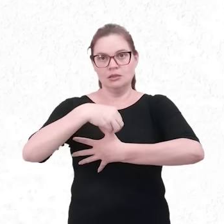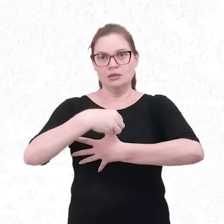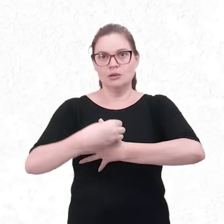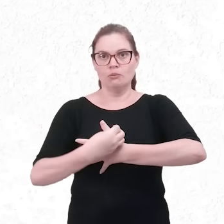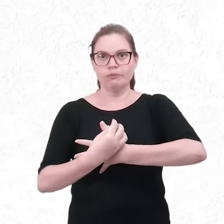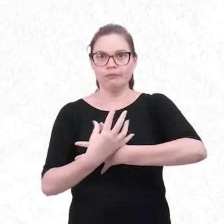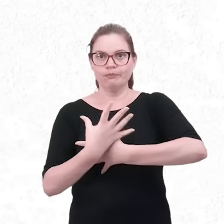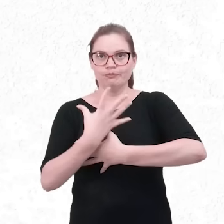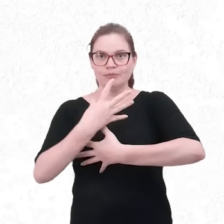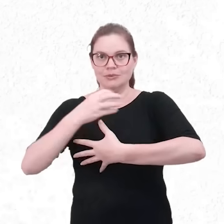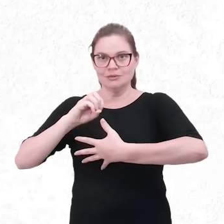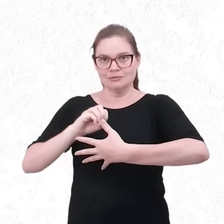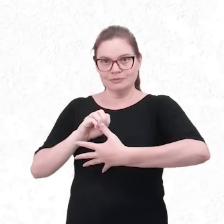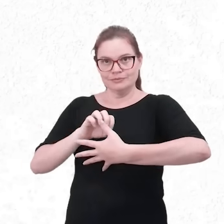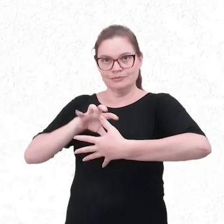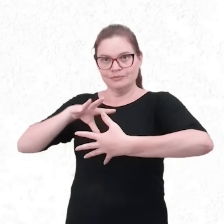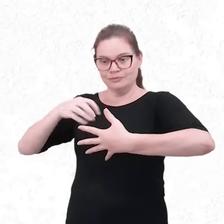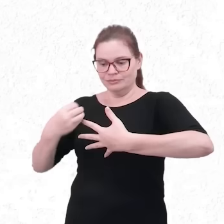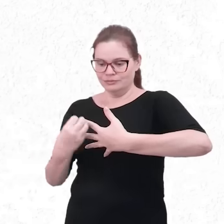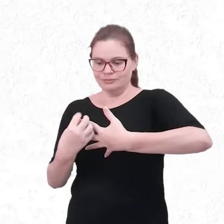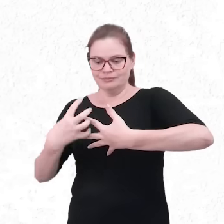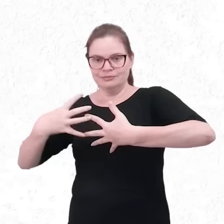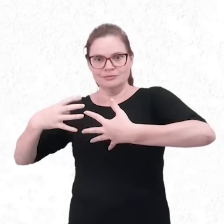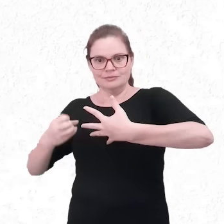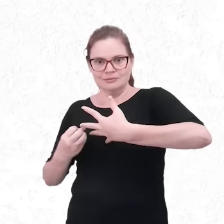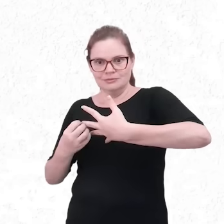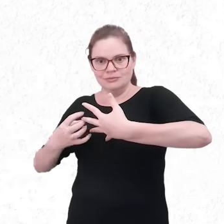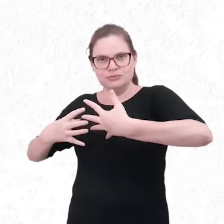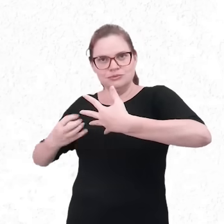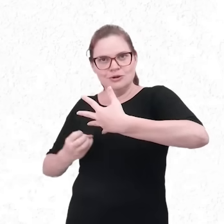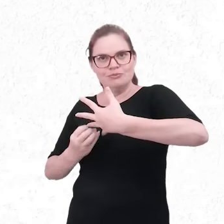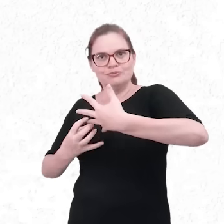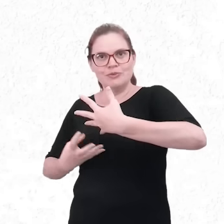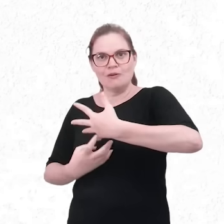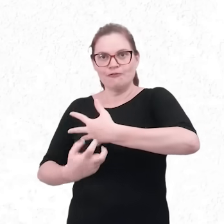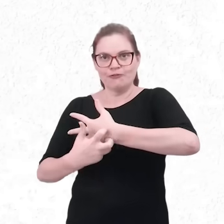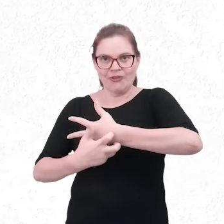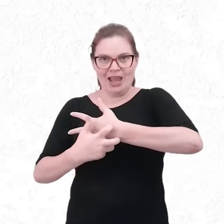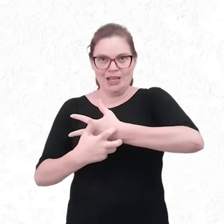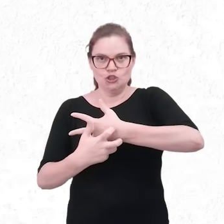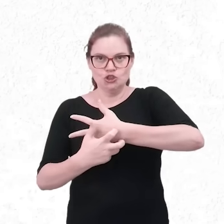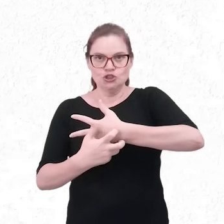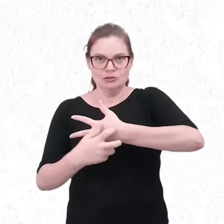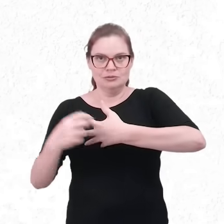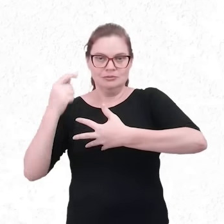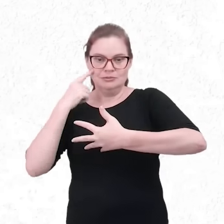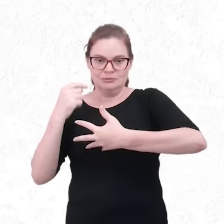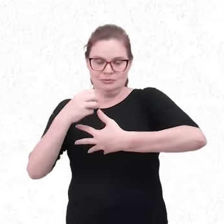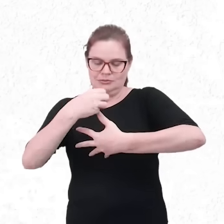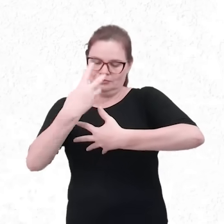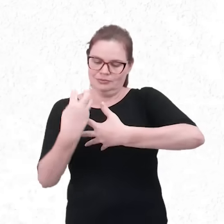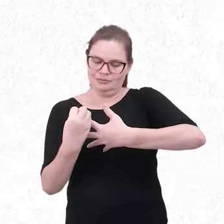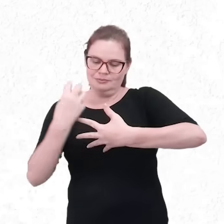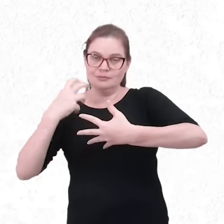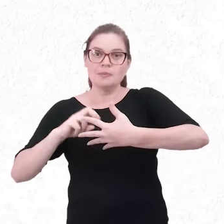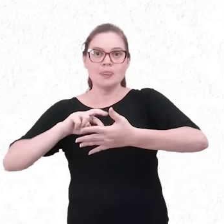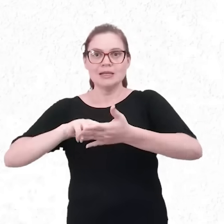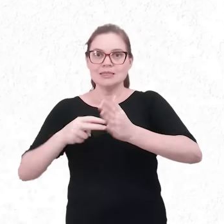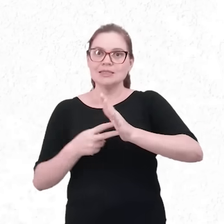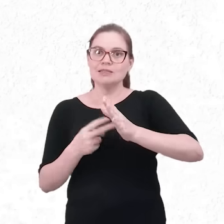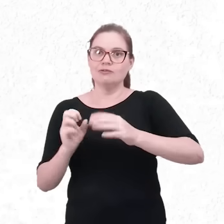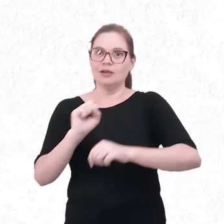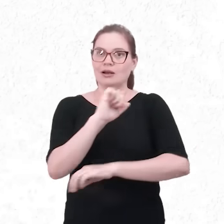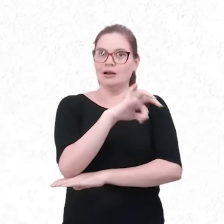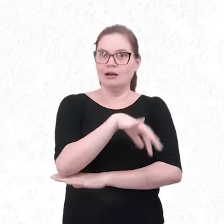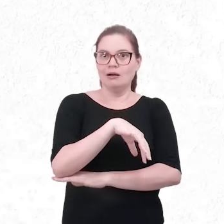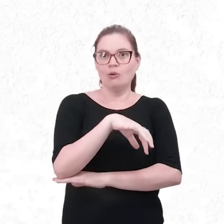figueira, um raminho de figueira nascendo